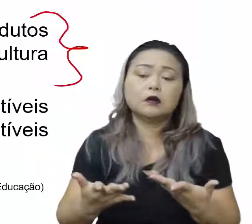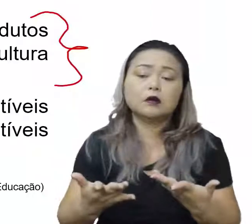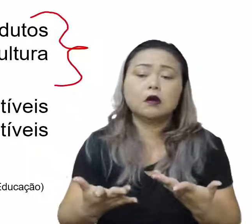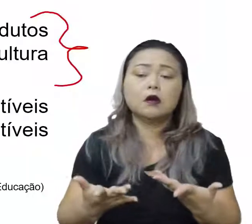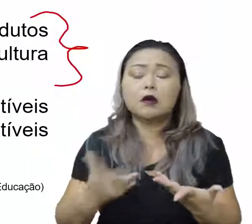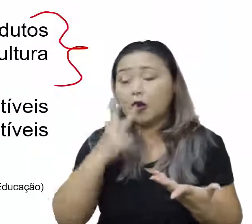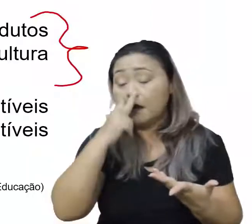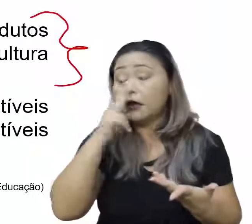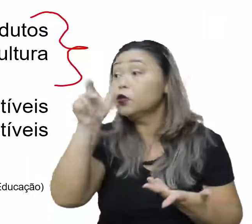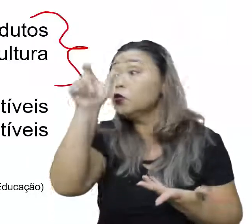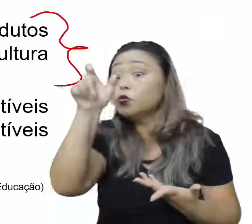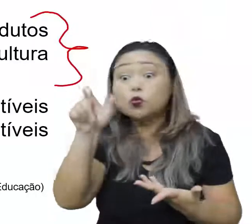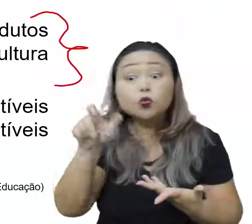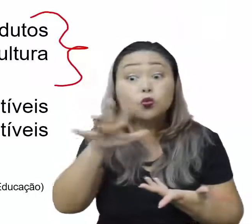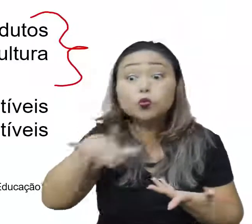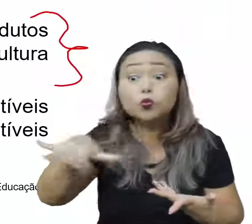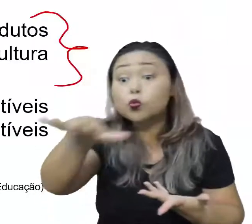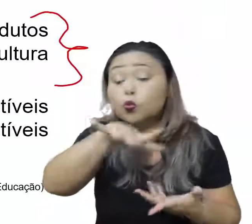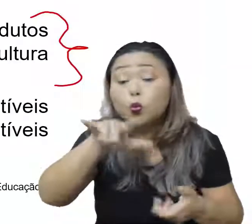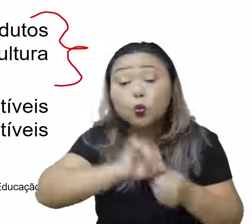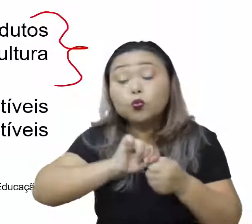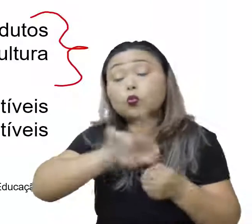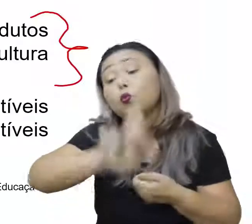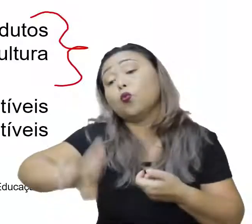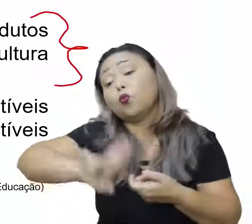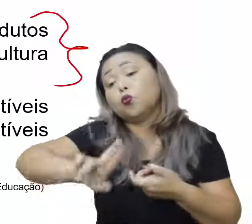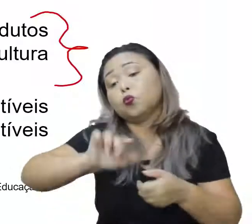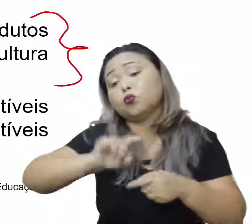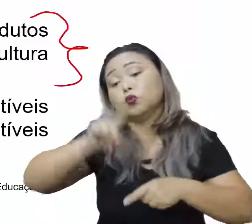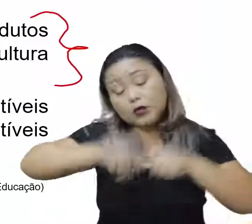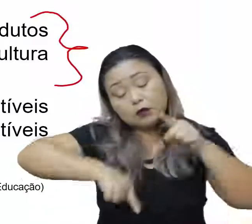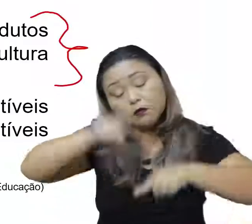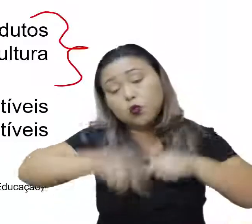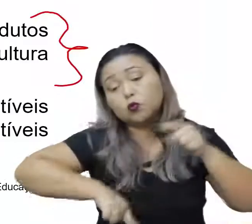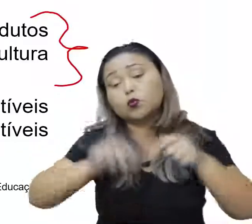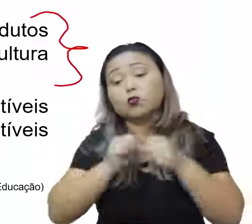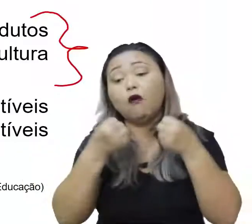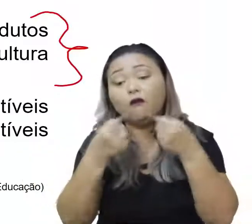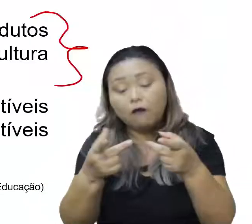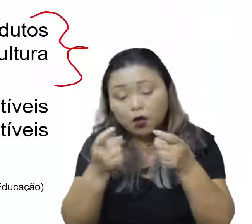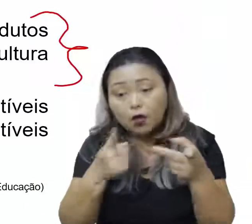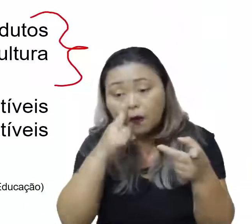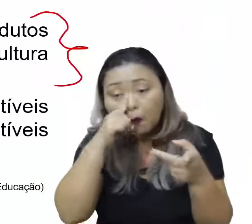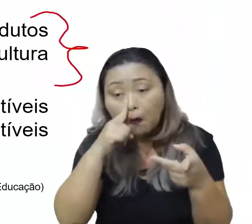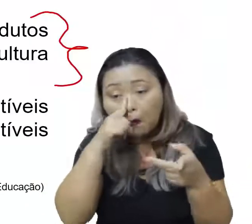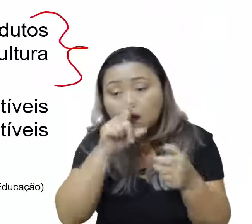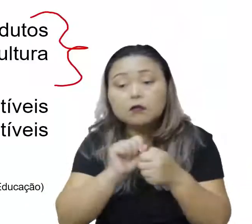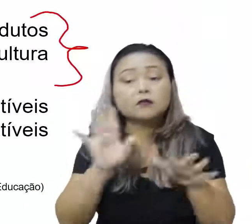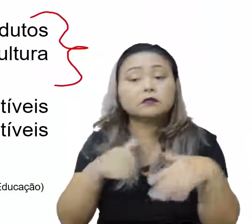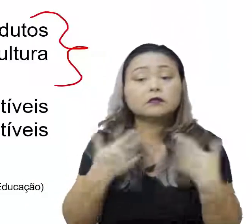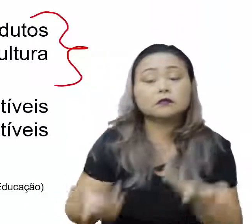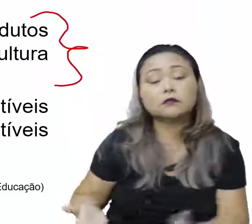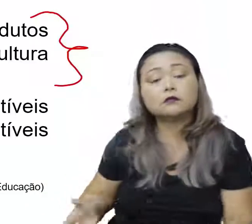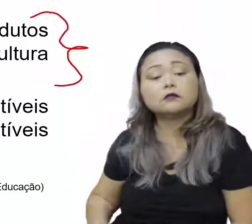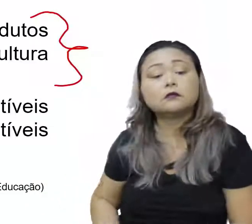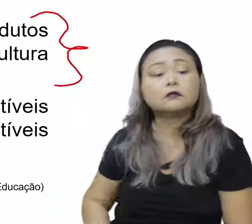padrão na modernidade. E isso tem que ser revisto. Ok? Cinco.